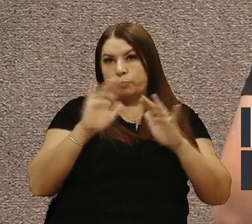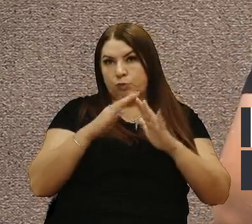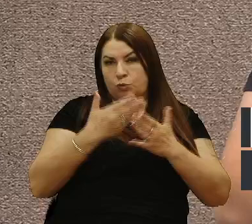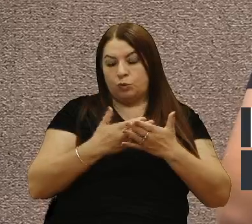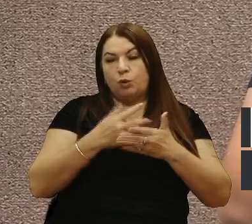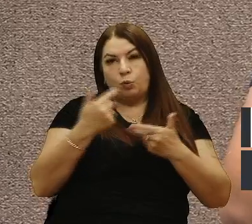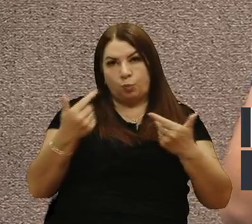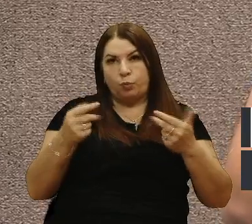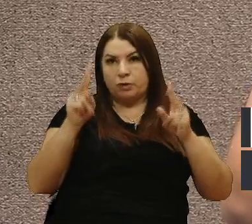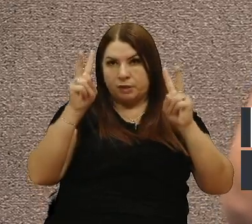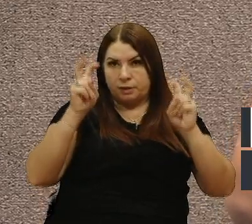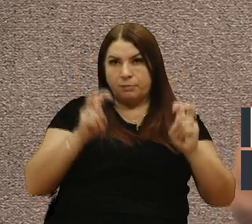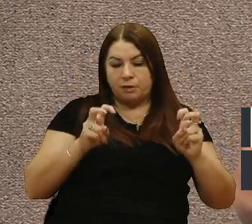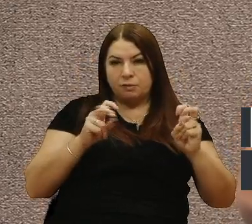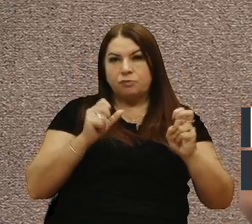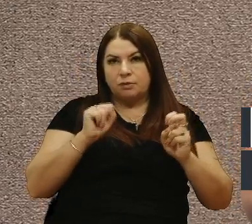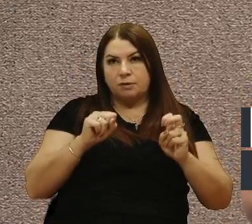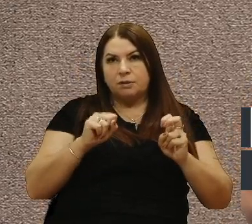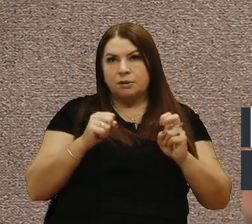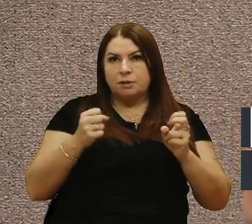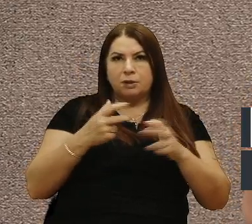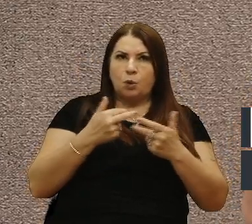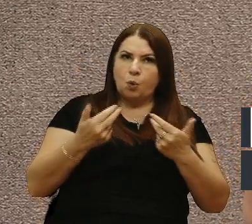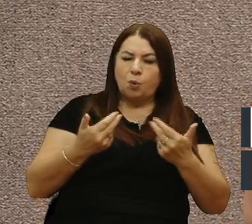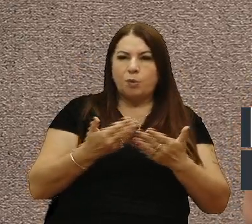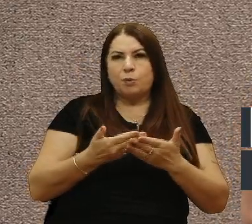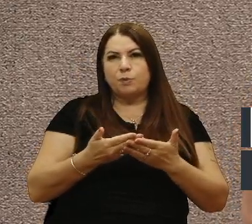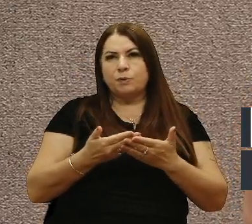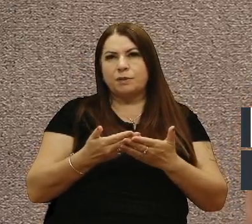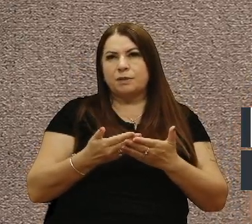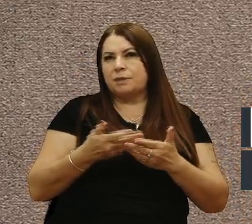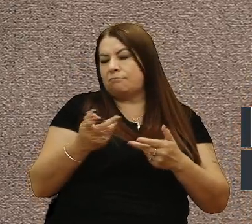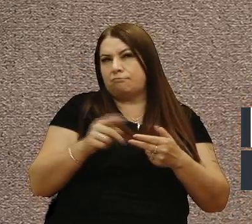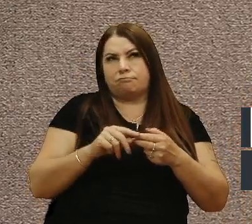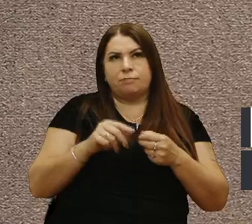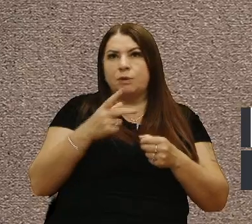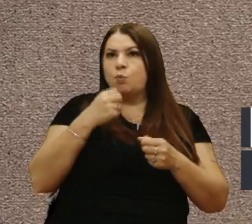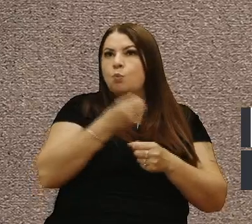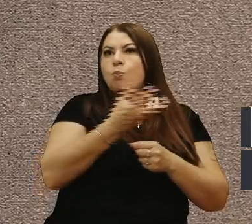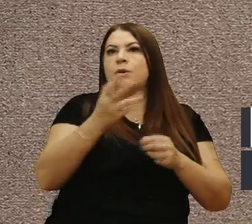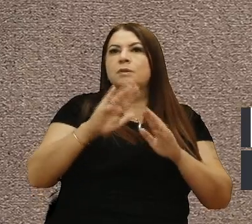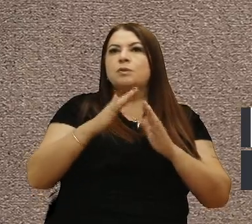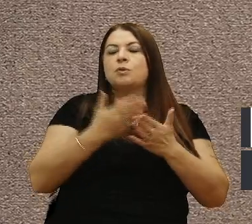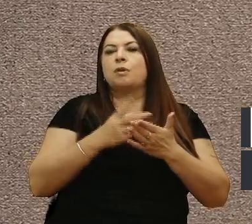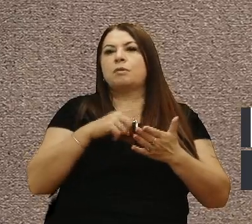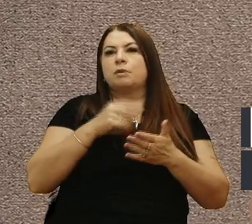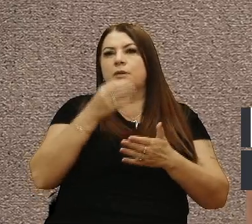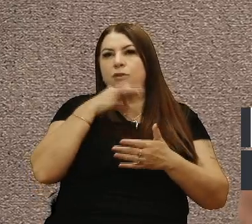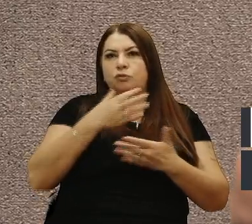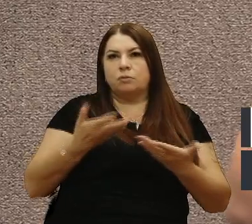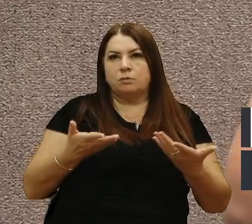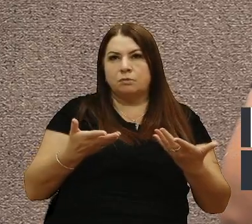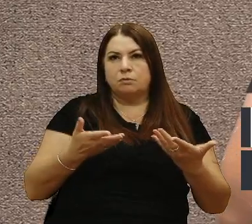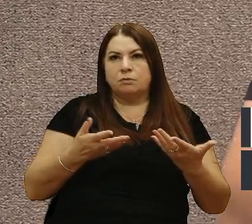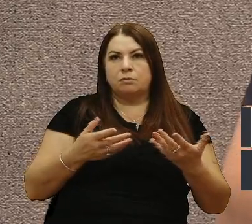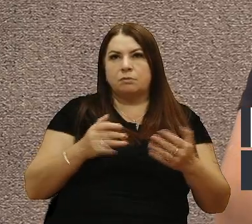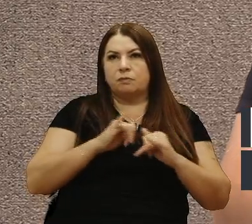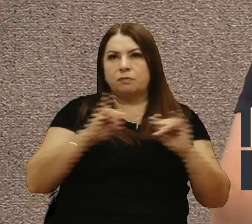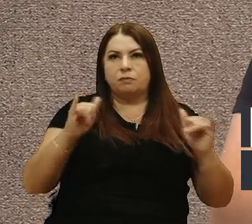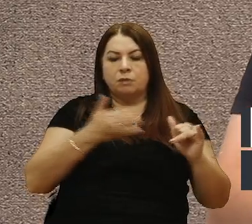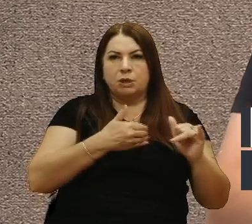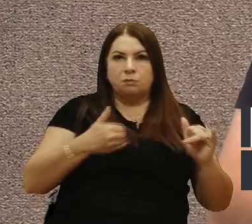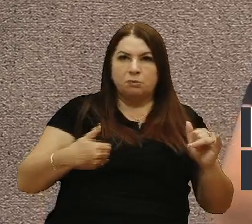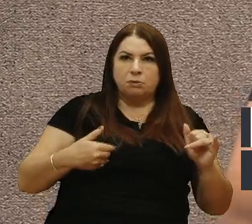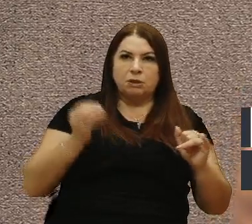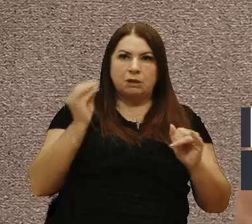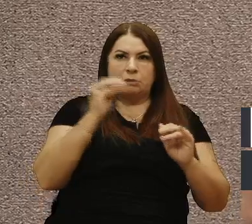outras temáticas que estão ali pontuadas, sim. Agora tem coisa que é um algarismo, né? Por exemplo, quantas escolas tem em Caxias do Sul? Poxa, isso é fato público, né? Não sei se é o caso de